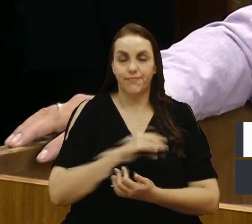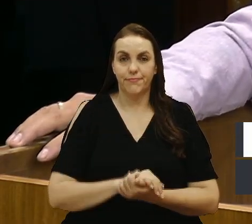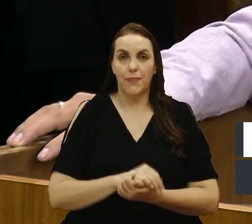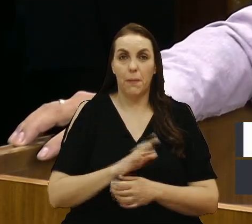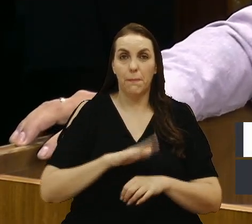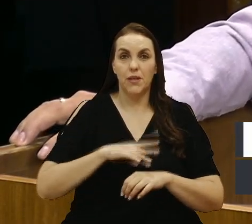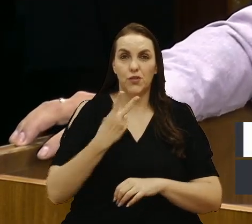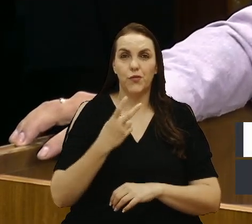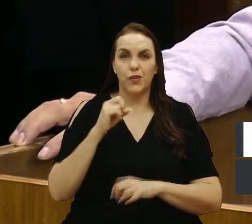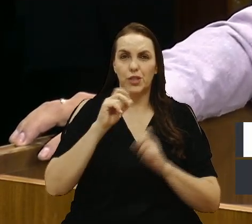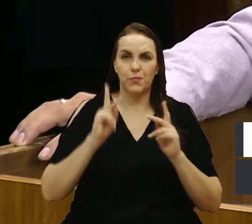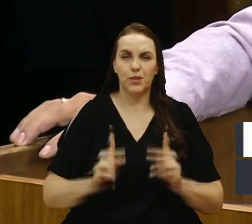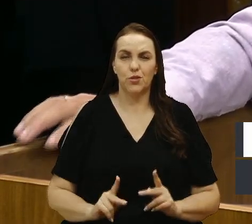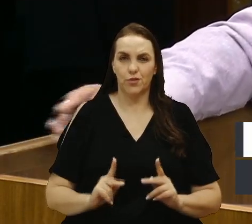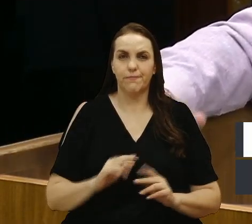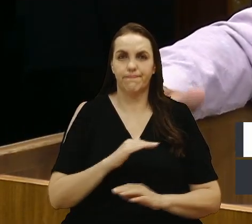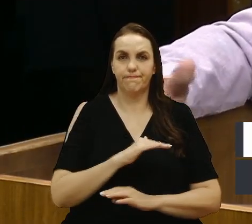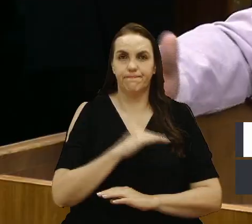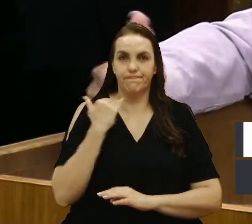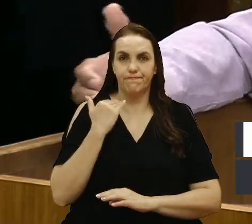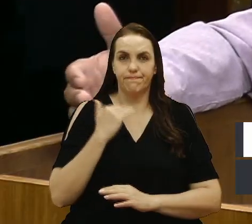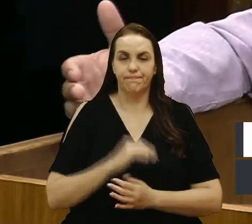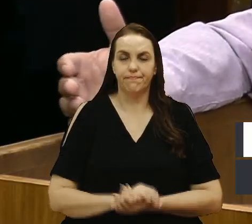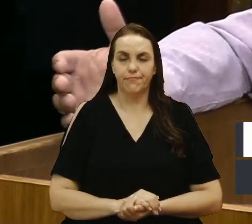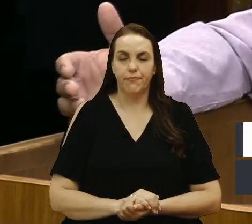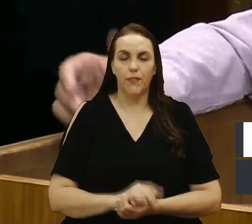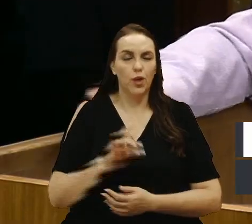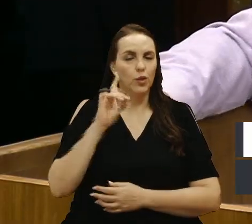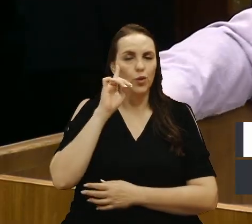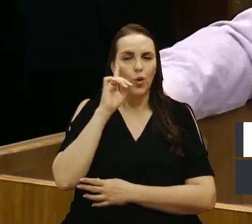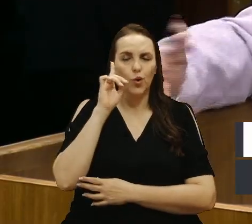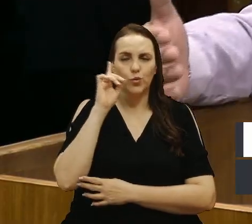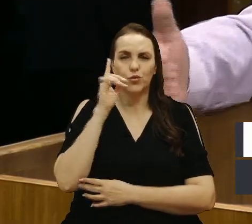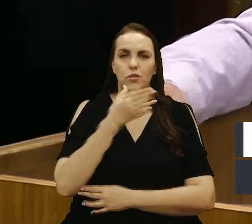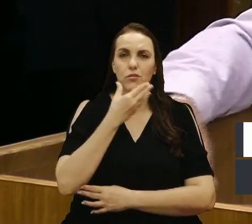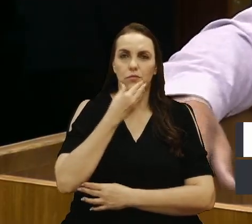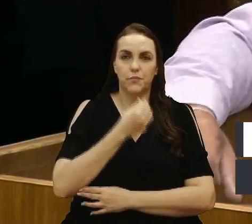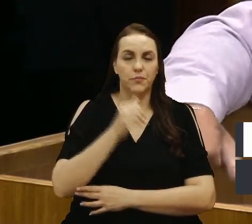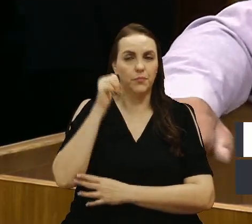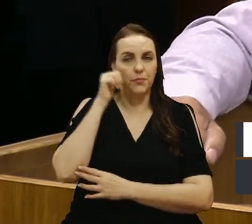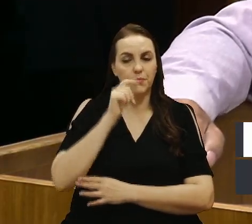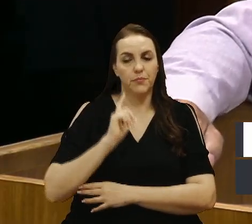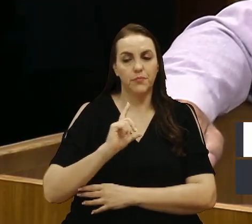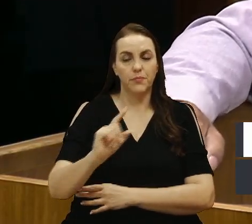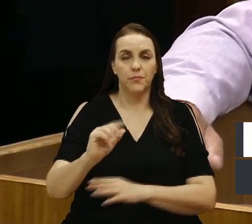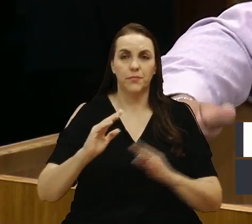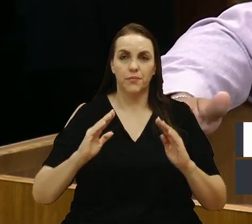perdem a vida. Todos os dias, homens e mulheres saem de casa